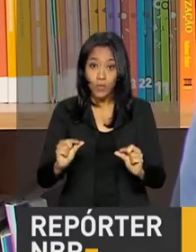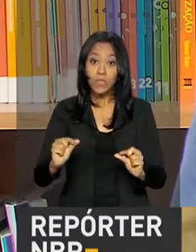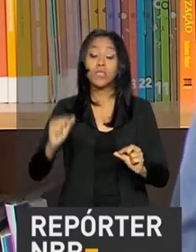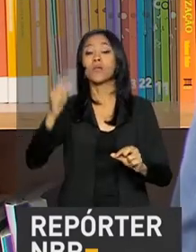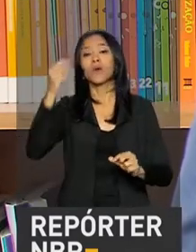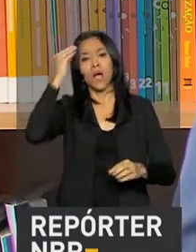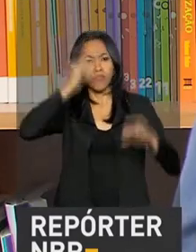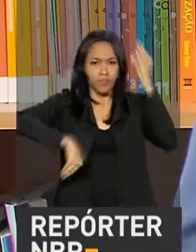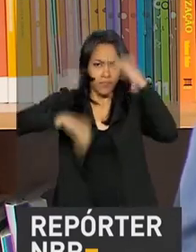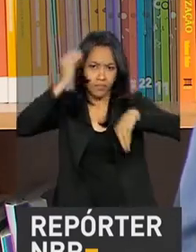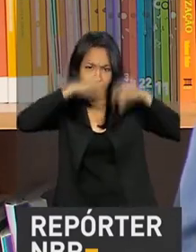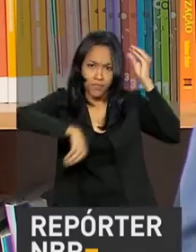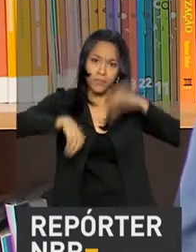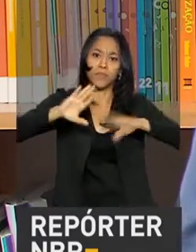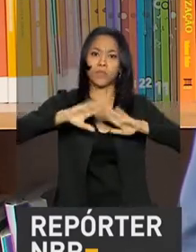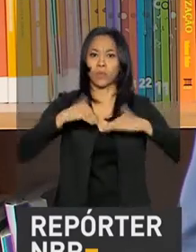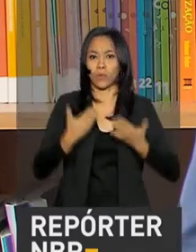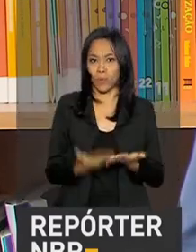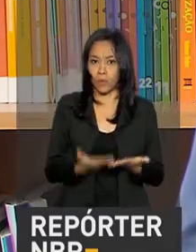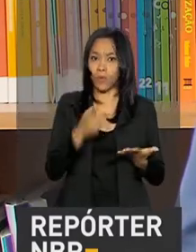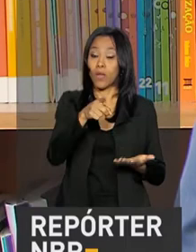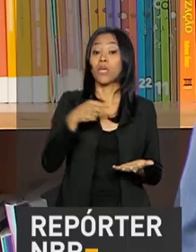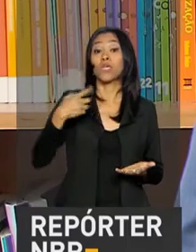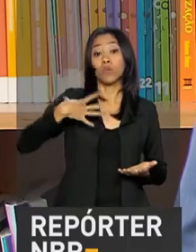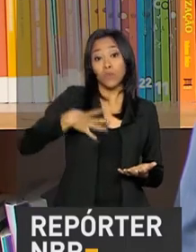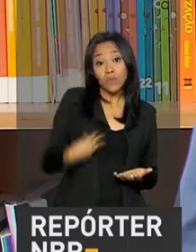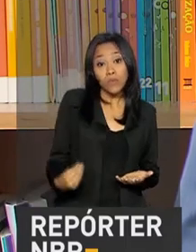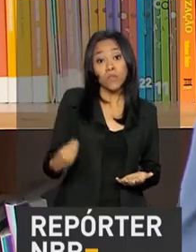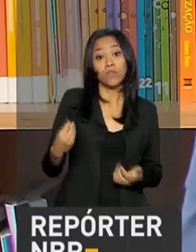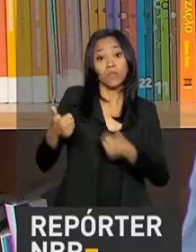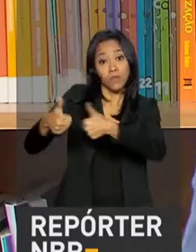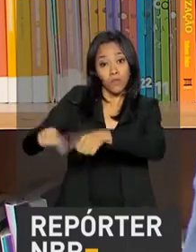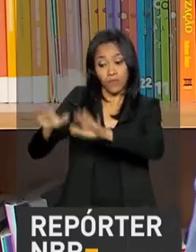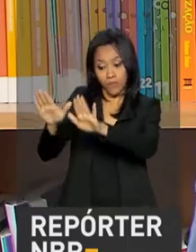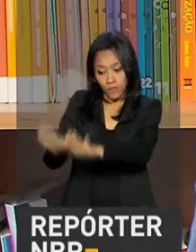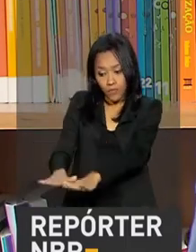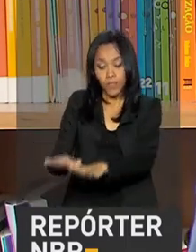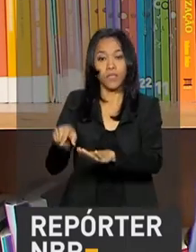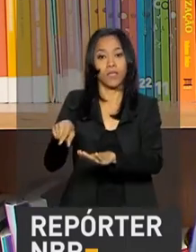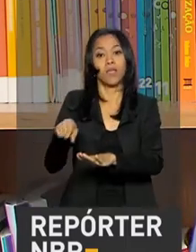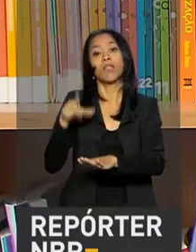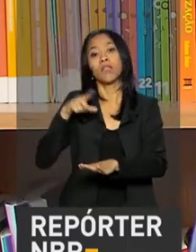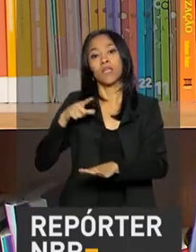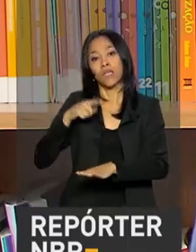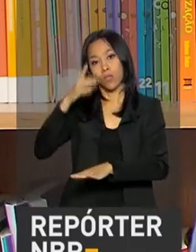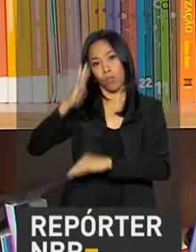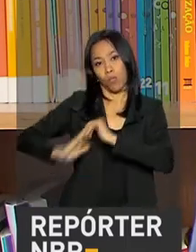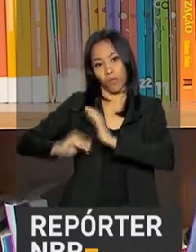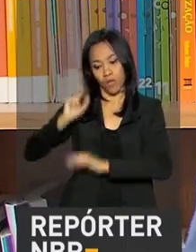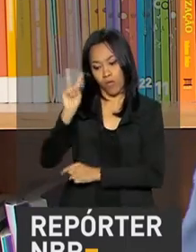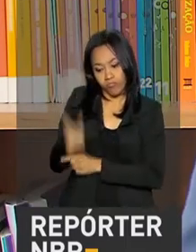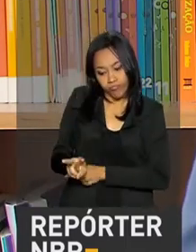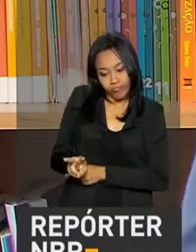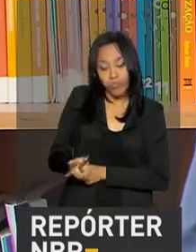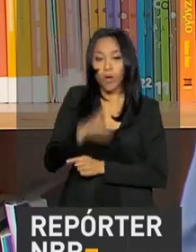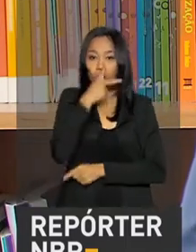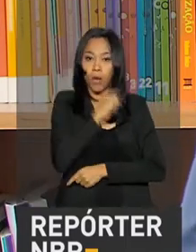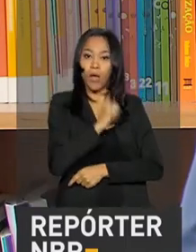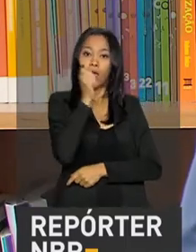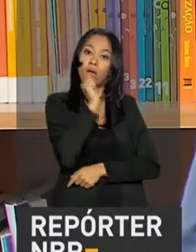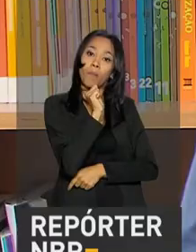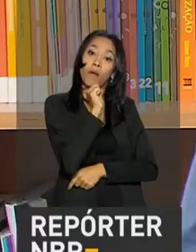e ela permite que os filhos dos alunos fiquem tendo um acompanhamento adequado enquanto os pais